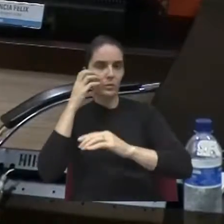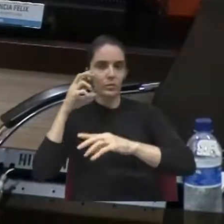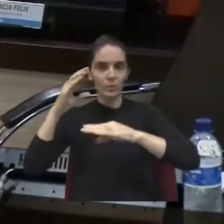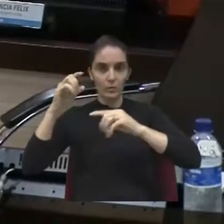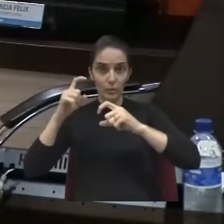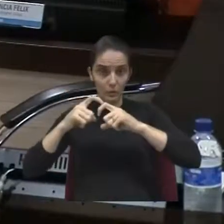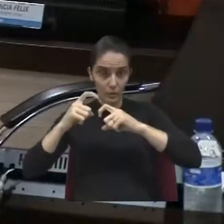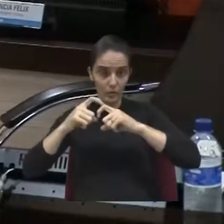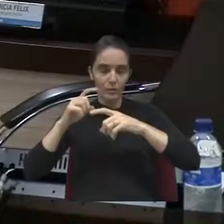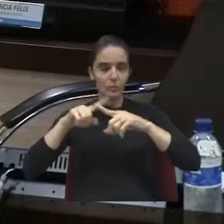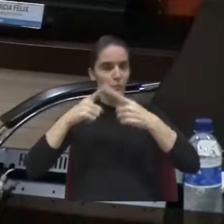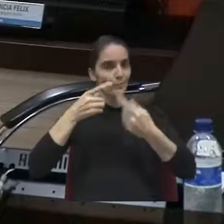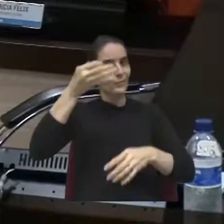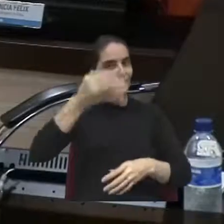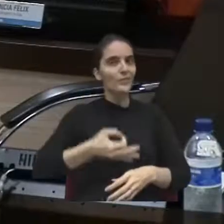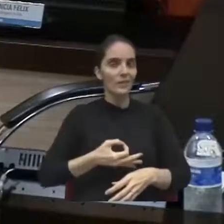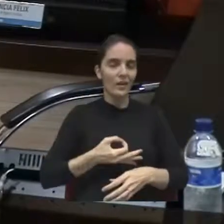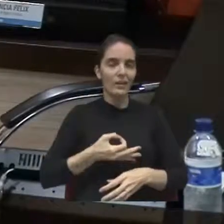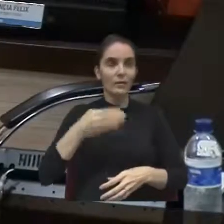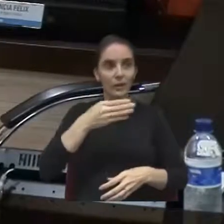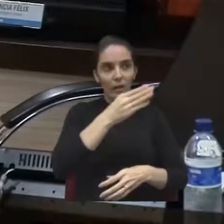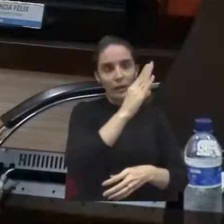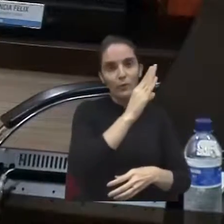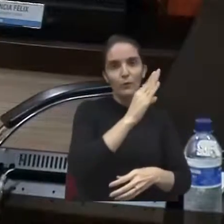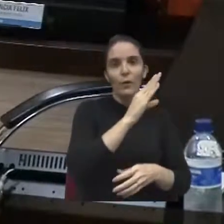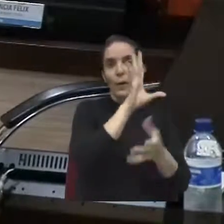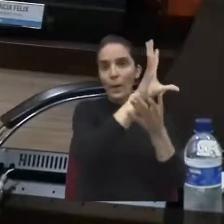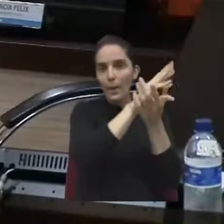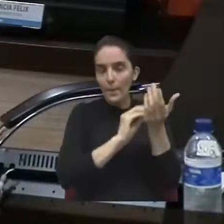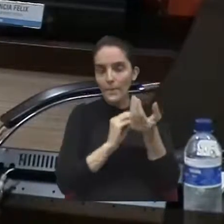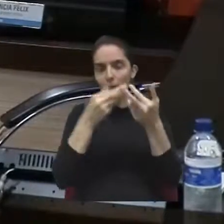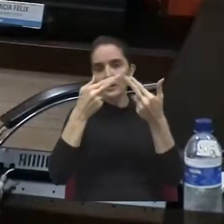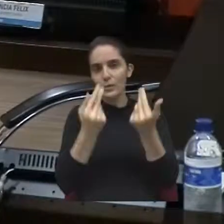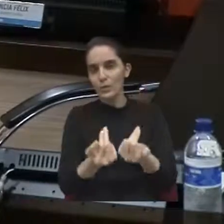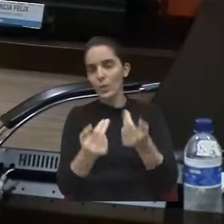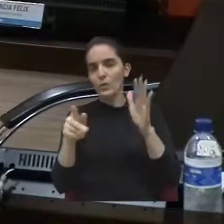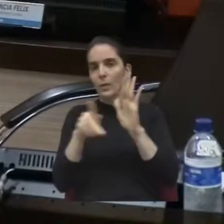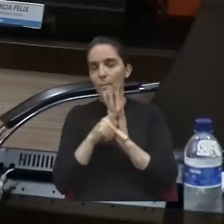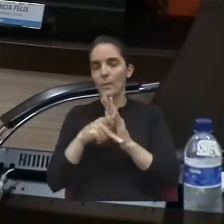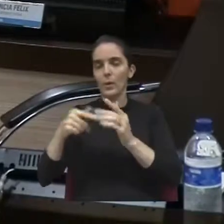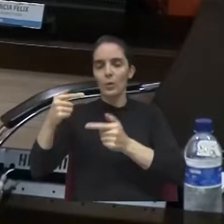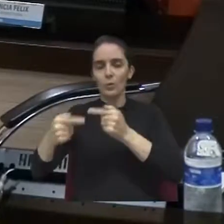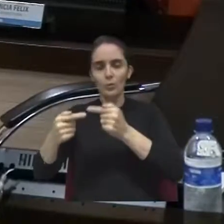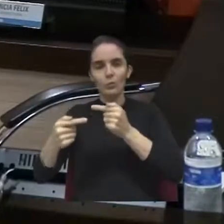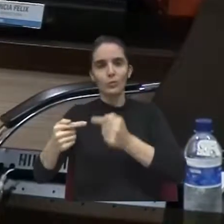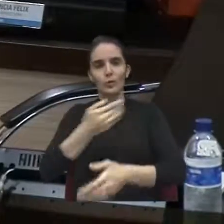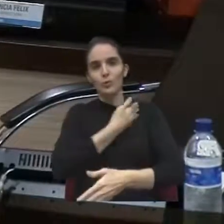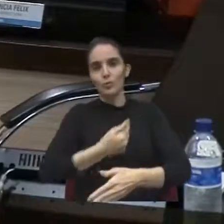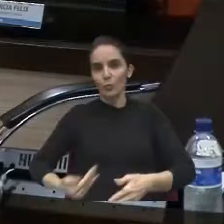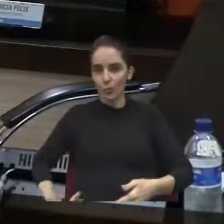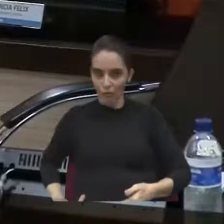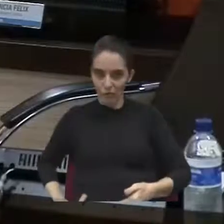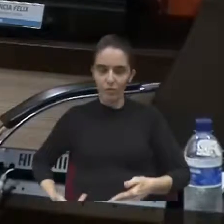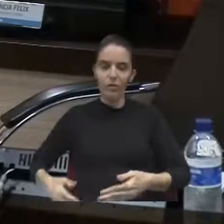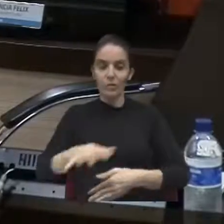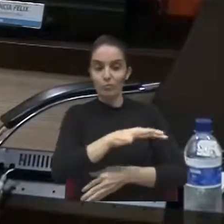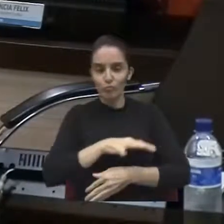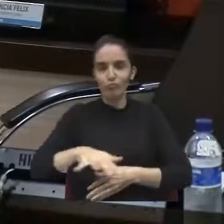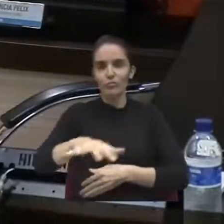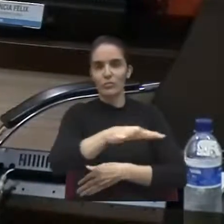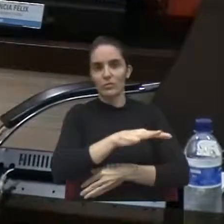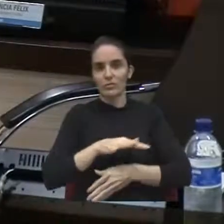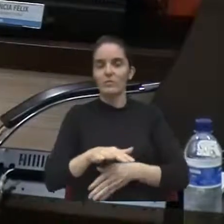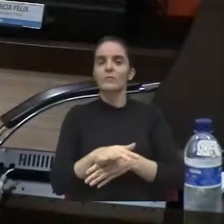certeza, fazer dessa atividade profissional desdobramentos para a área pública e desdobramentos para a área política, sair